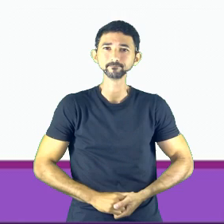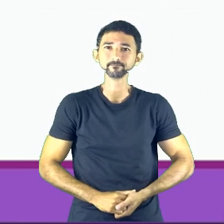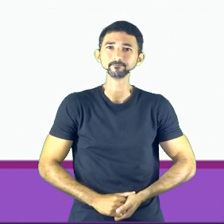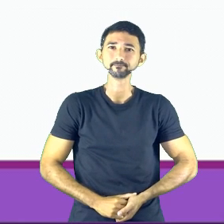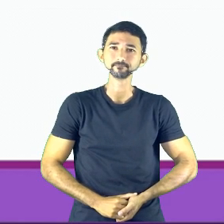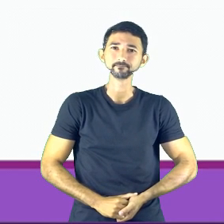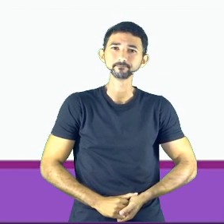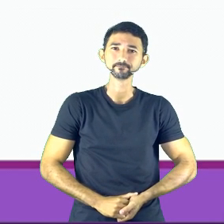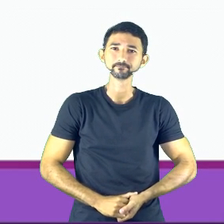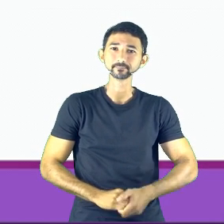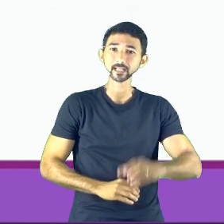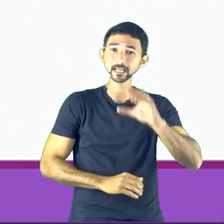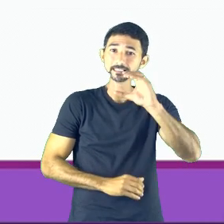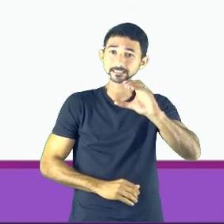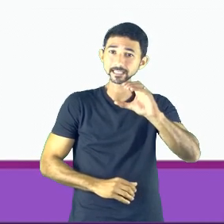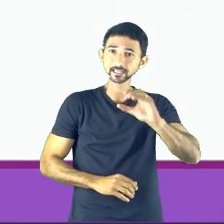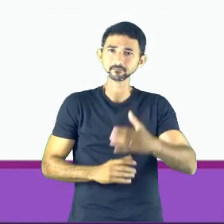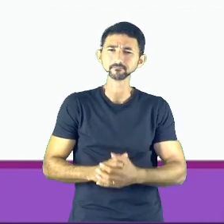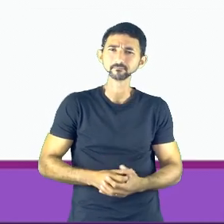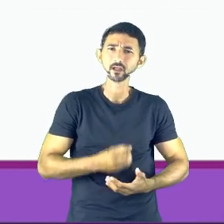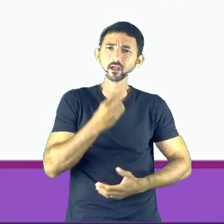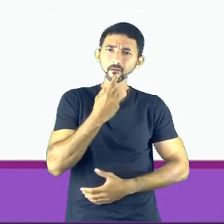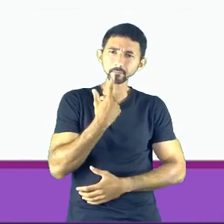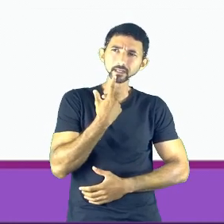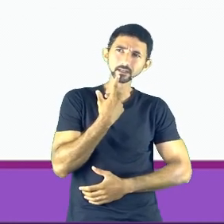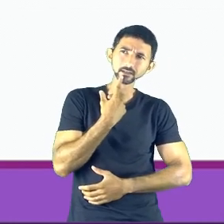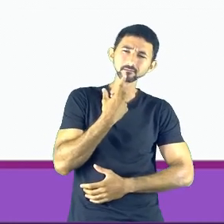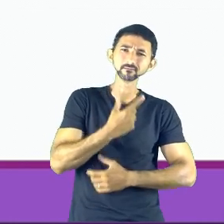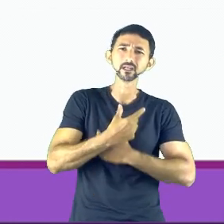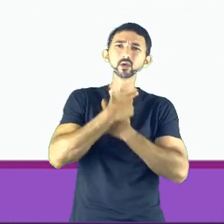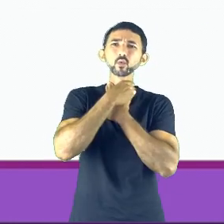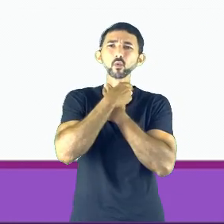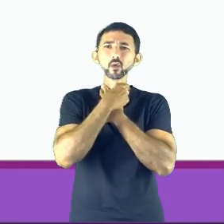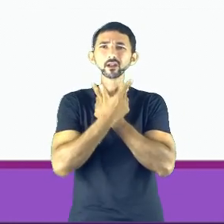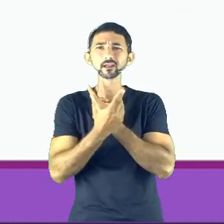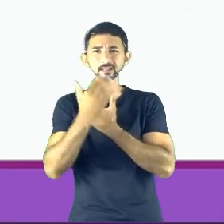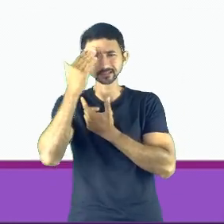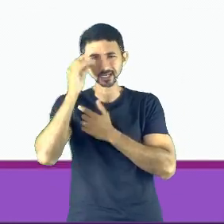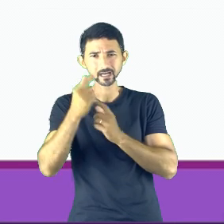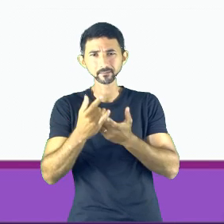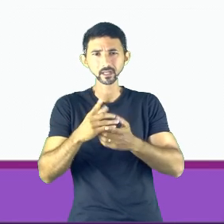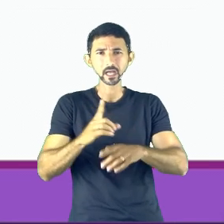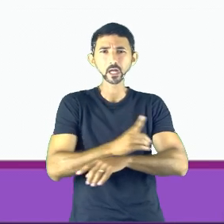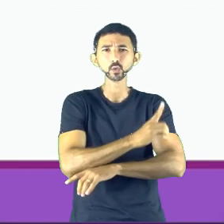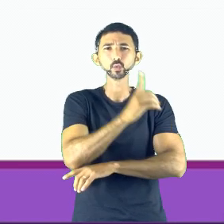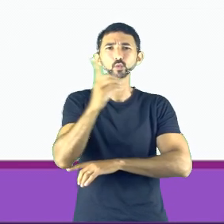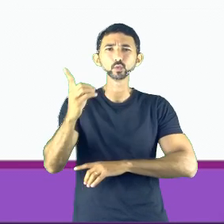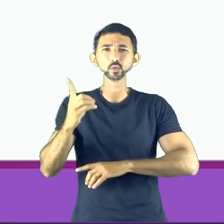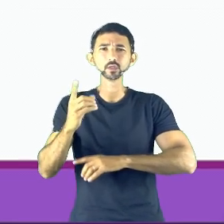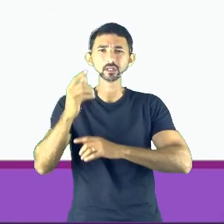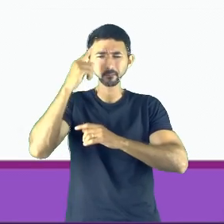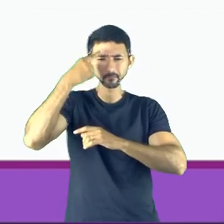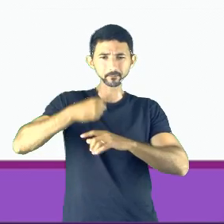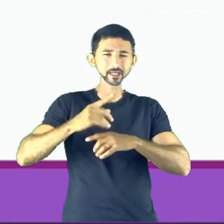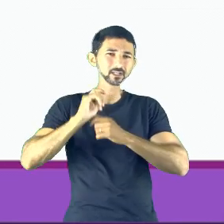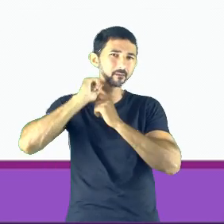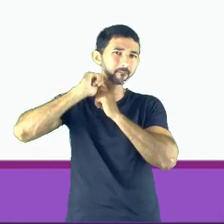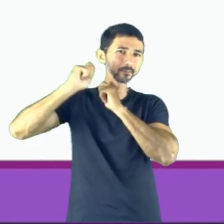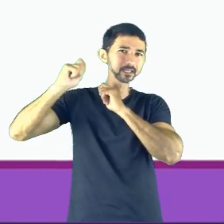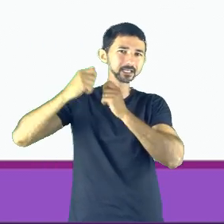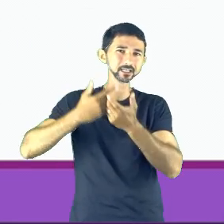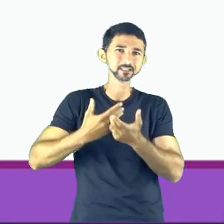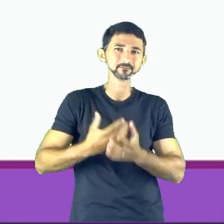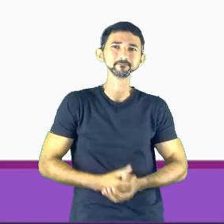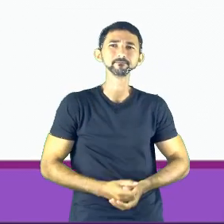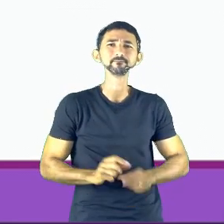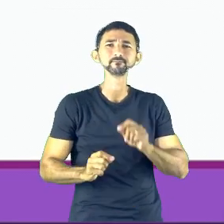fábula. Vamos adiante aqui? Olhem só. Bem, isso é de coleira, sabe? Durante o dia, o meu amo me